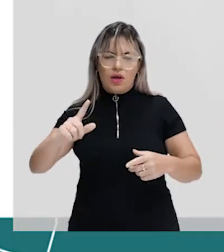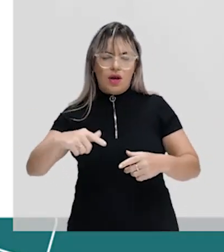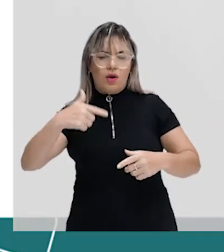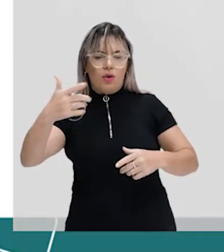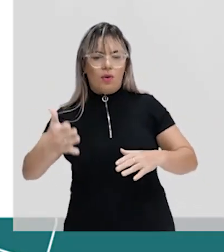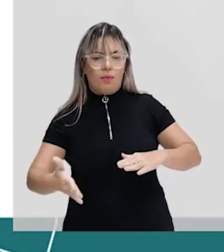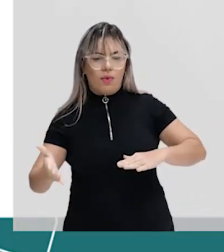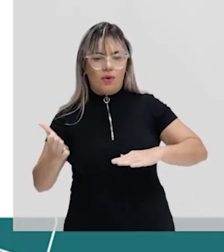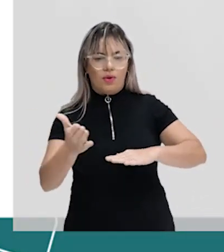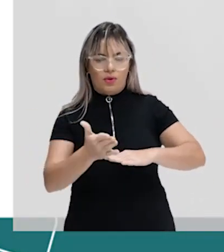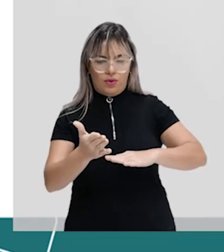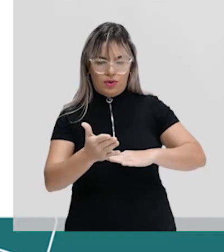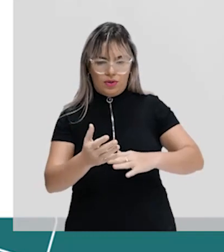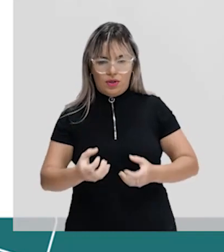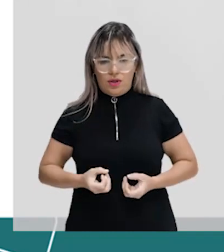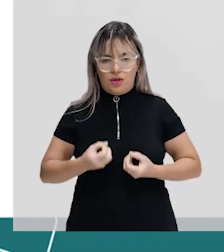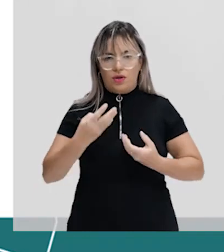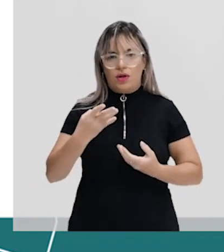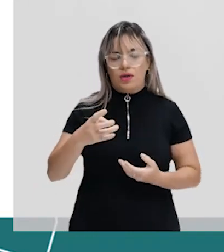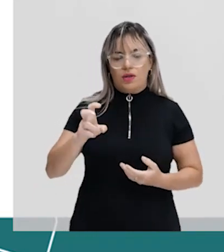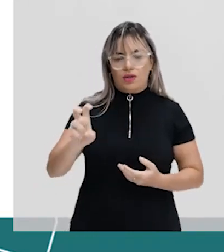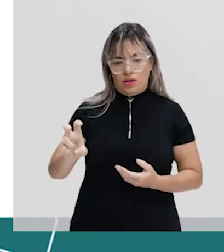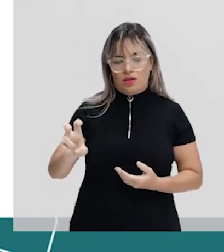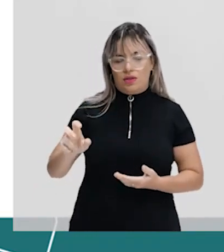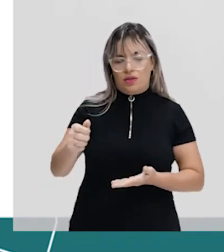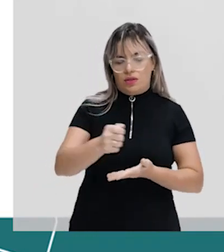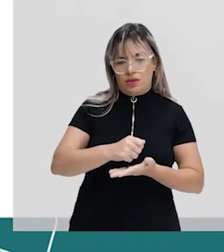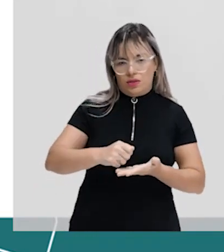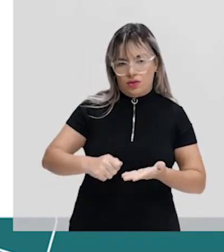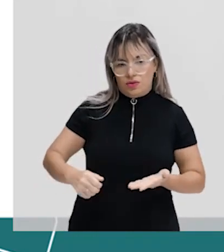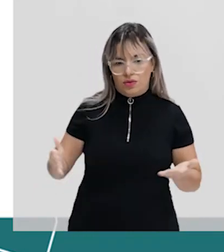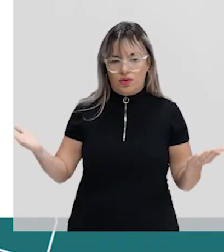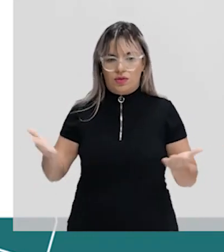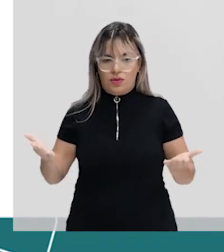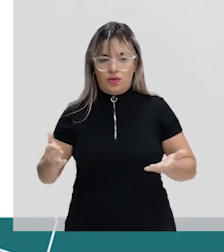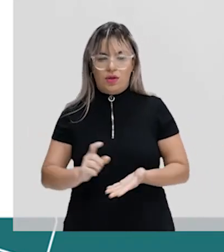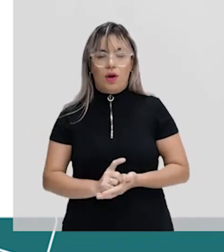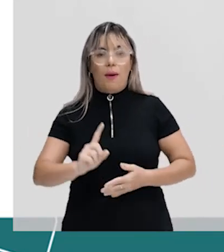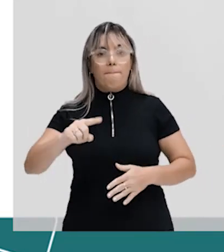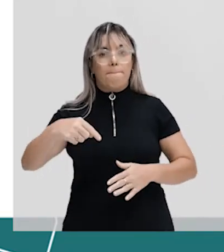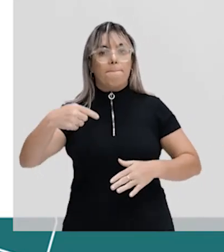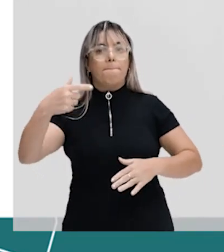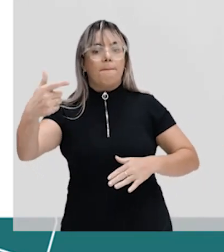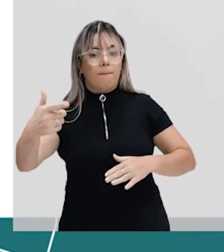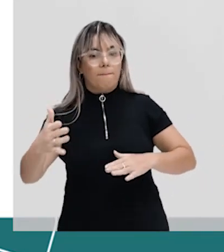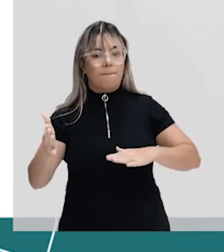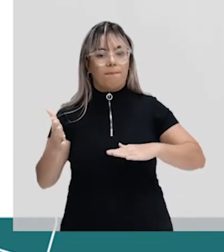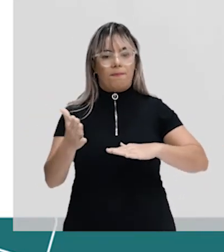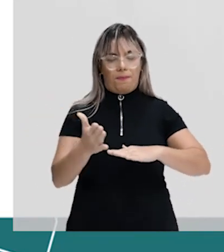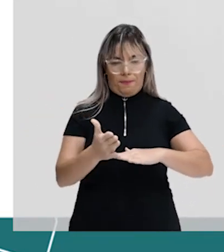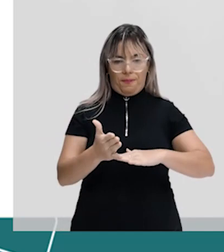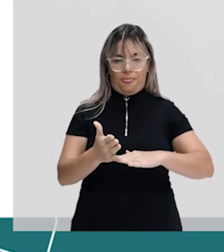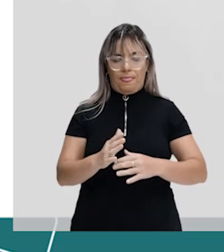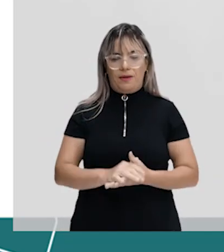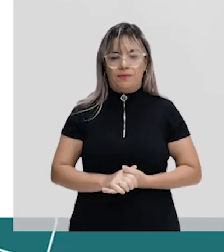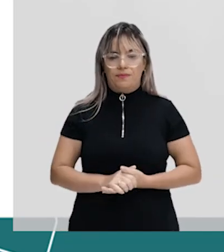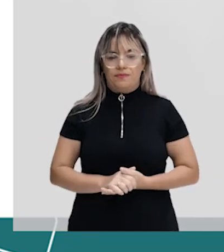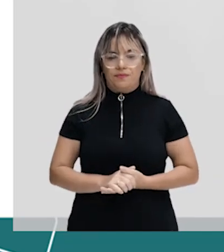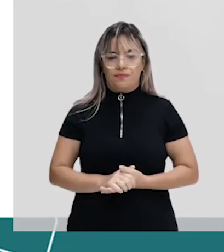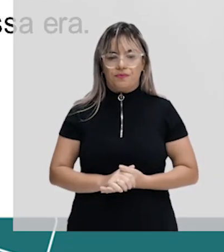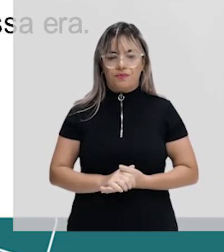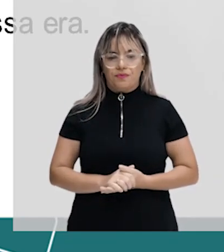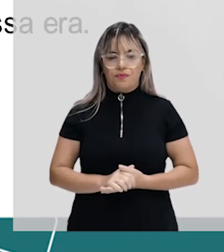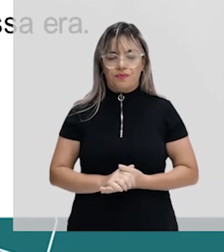e essas composições nos dias atuais, tá bom? Bom, pós-modernismo. Bom, é um